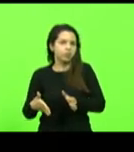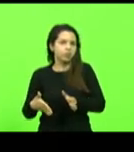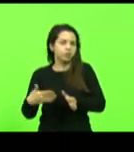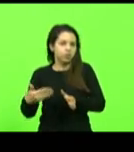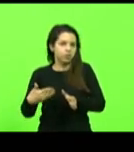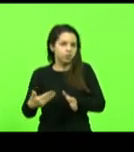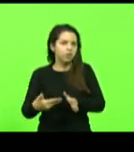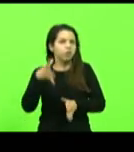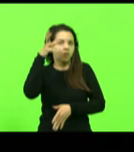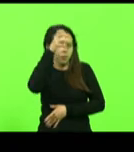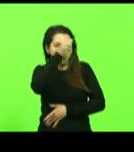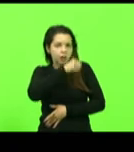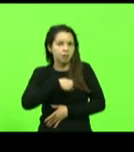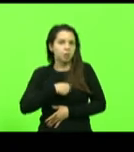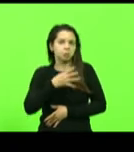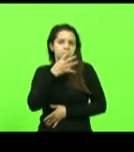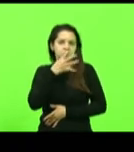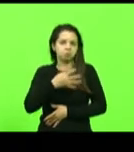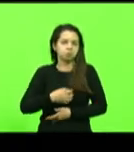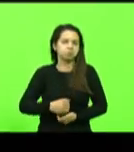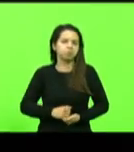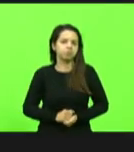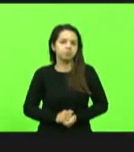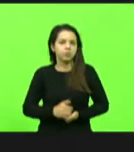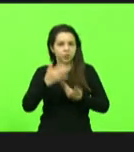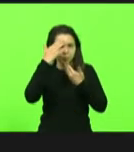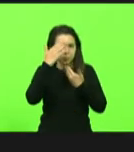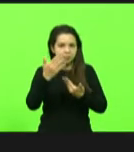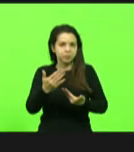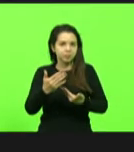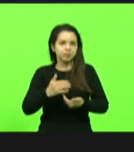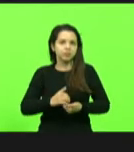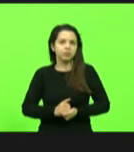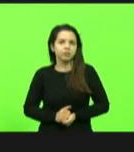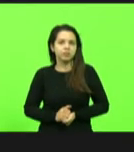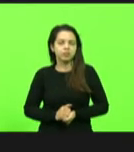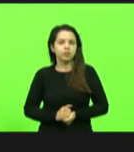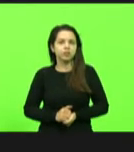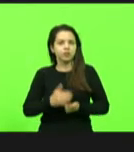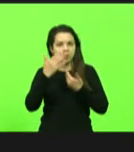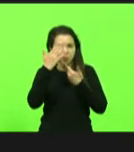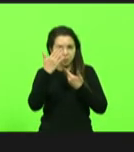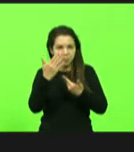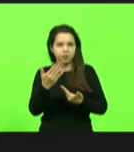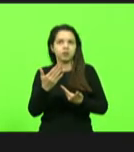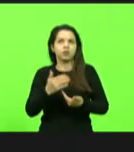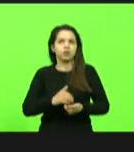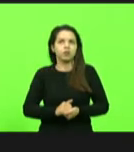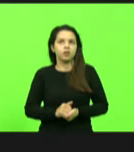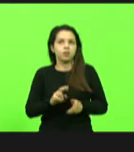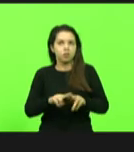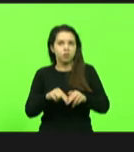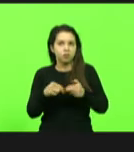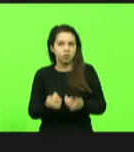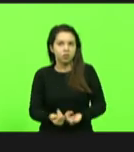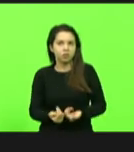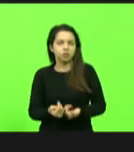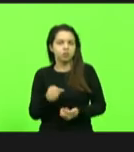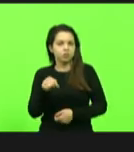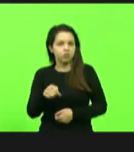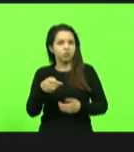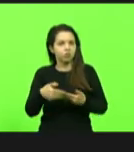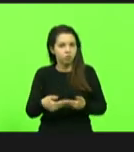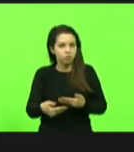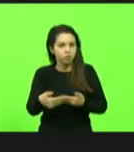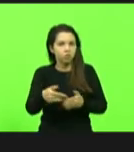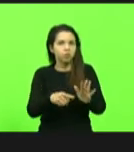coisas. Tá? Obrigada. Muito obrigada, viu? Por isso que você está aqui, né? Você começou a tua fala